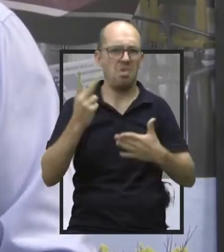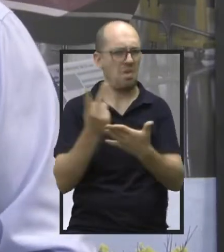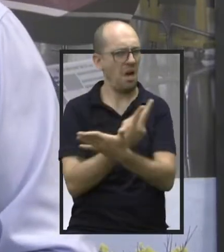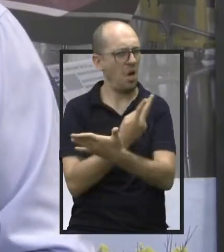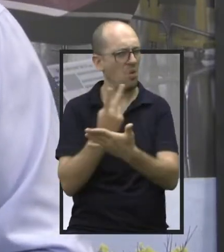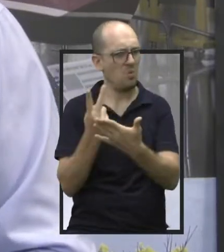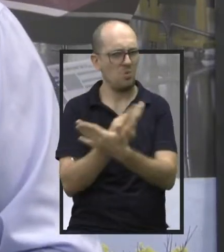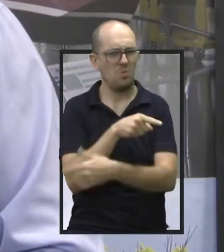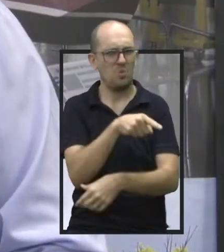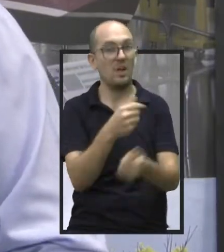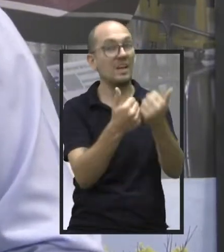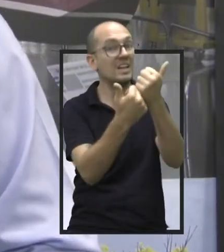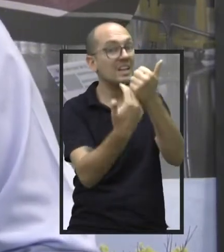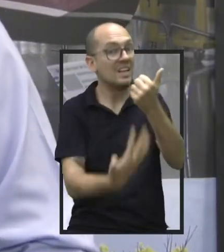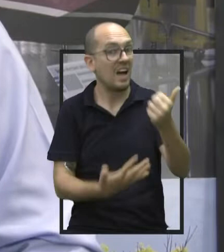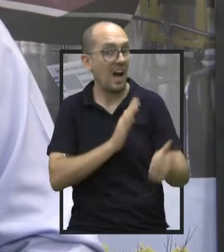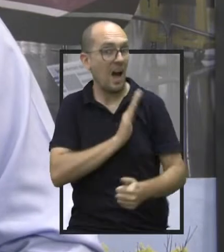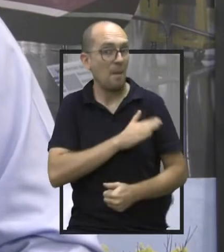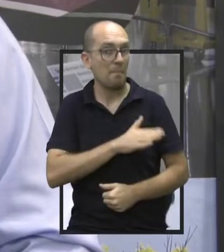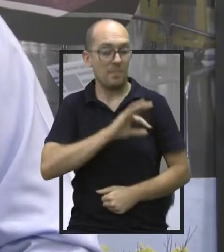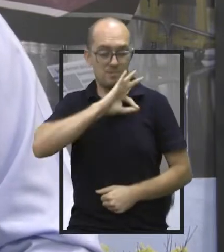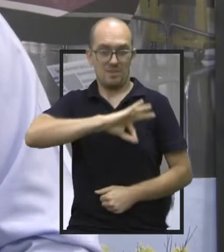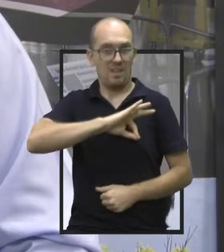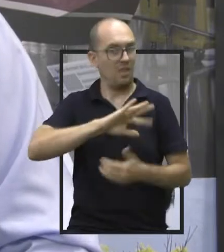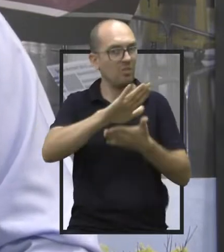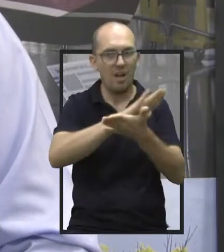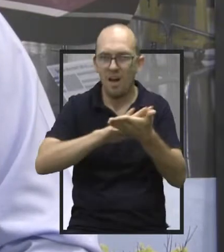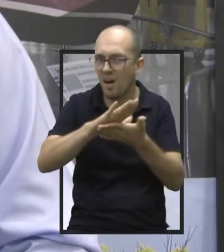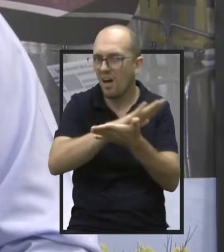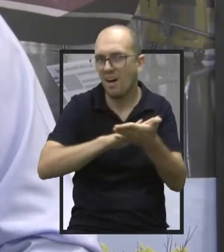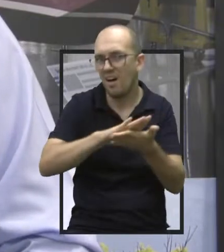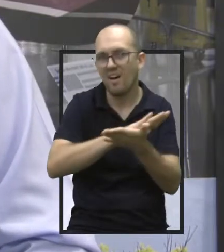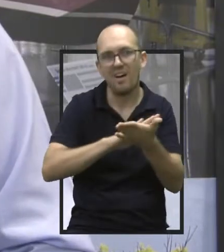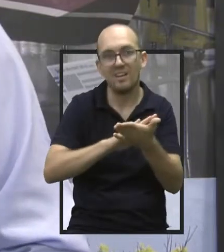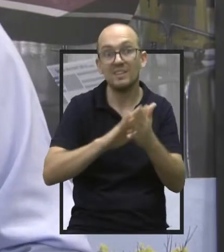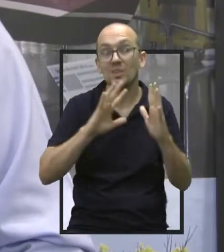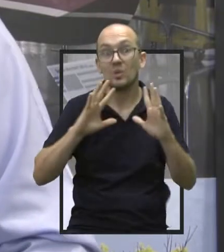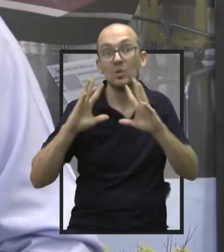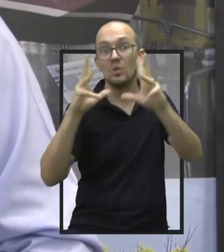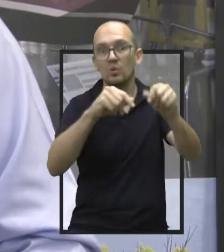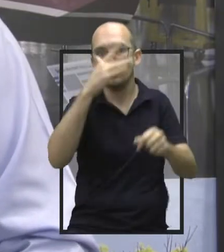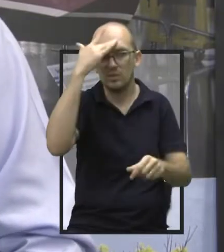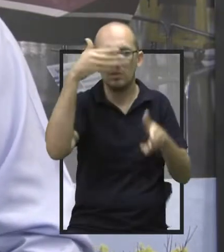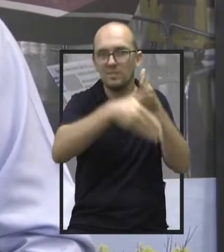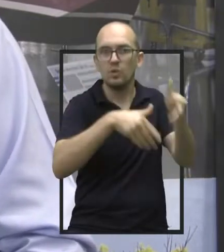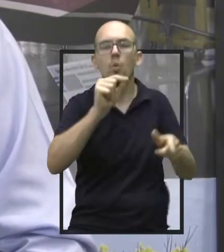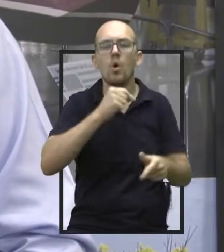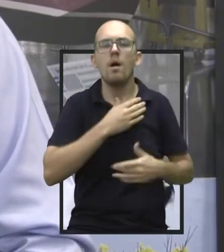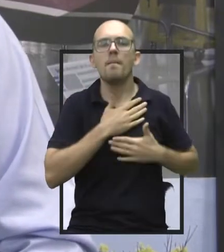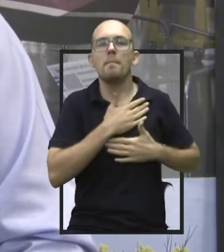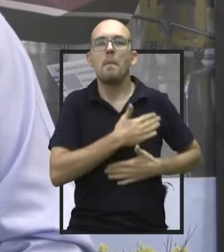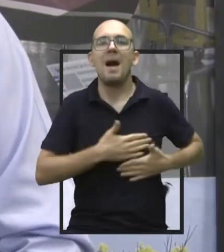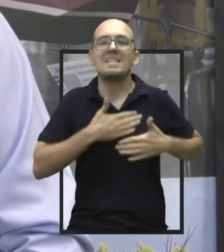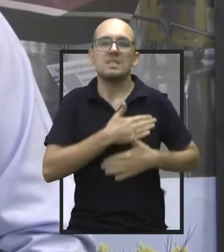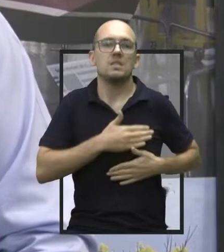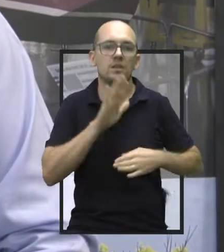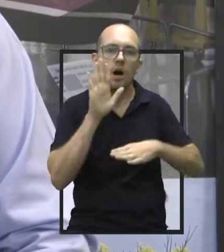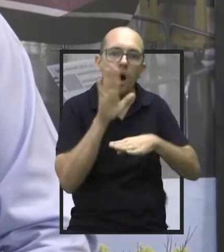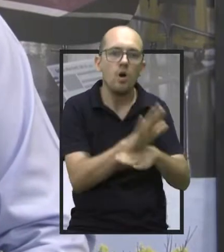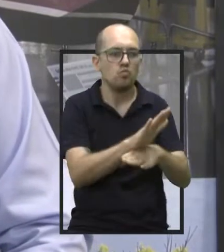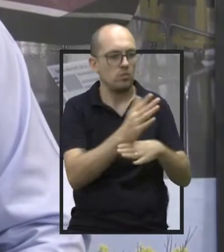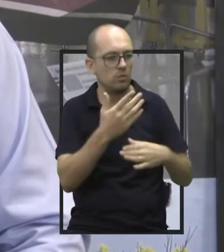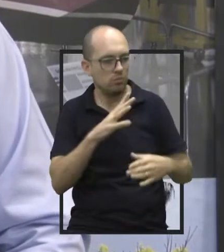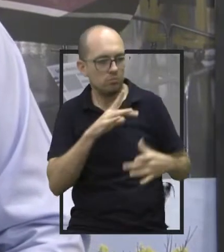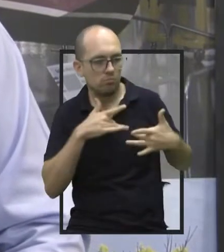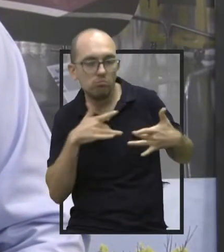são pessoas que vão lá e não ganham nada, a diretoria. Certo? São pessoas que vão com prazer em ajudar